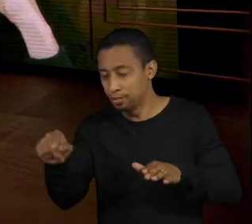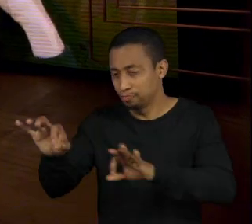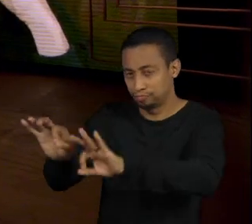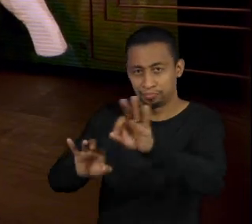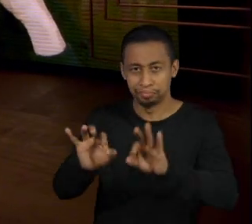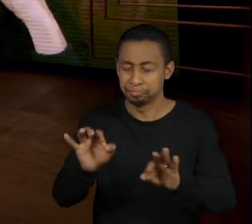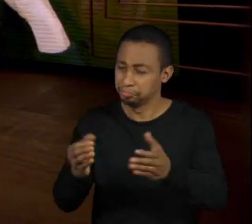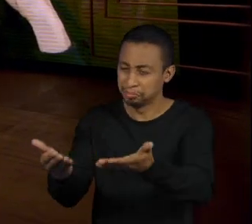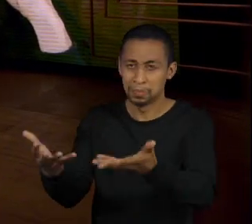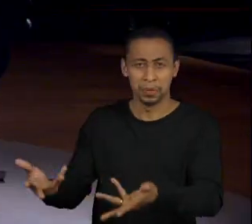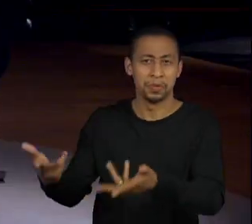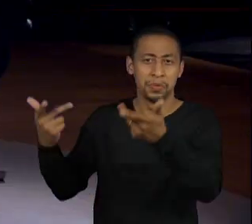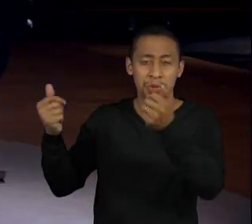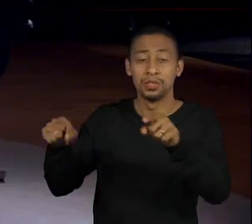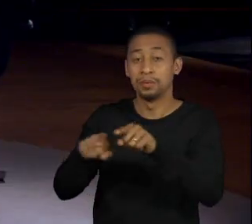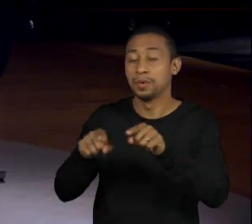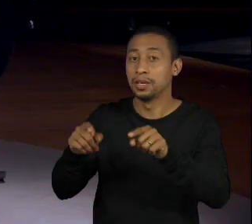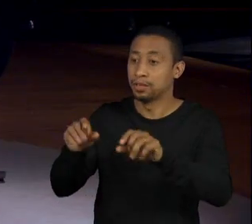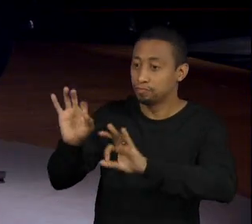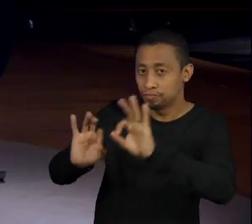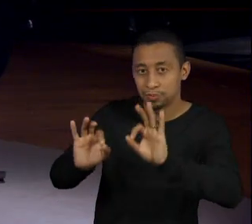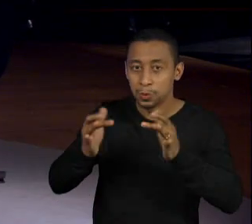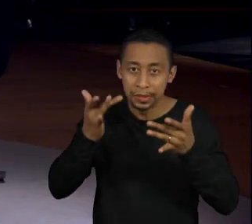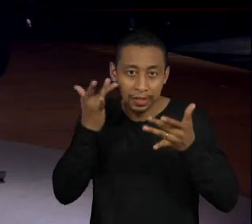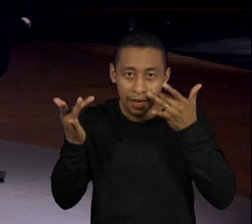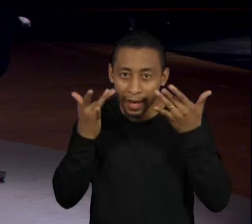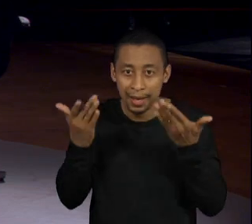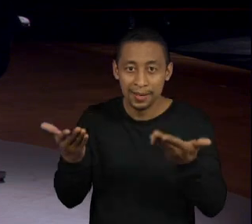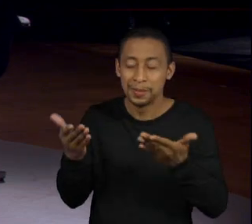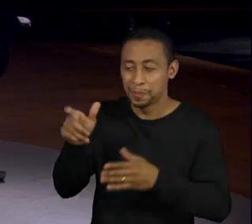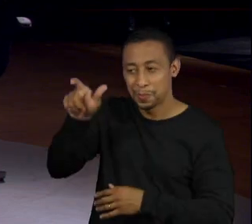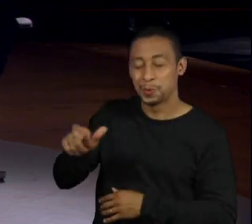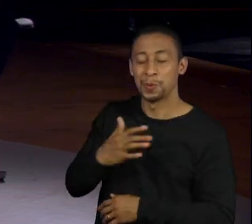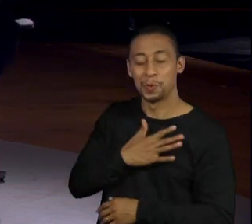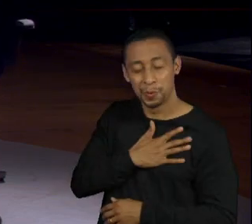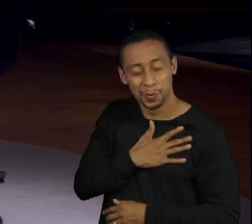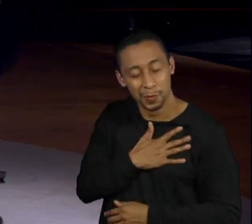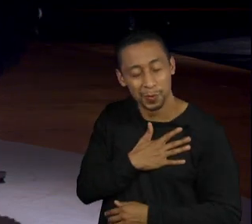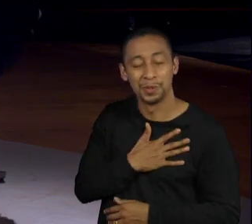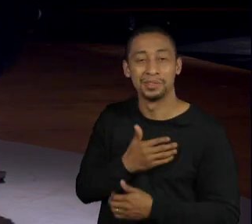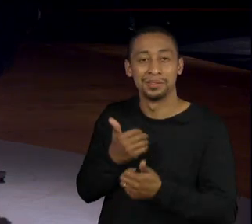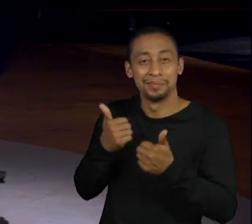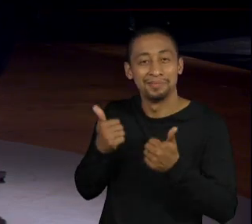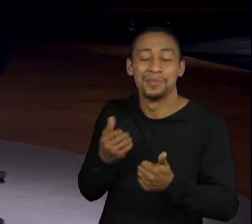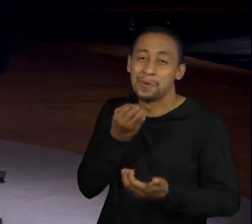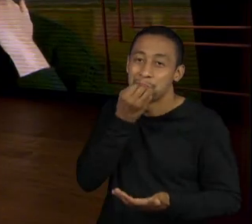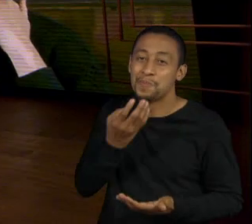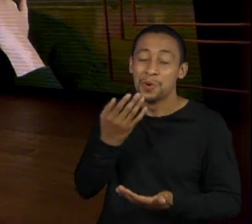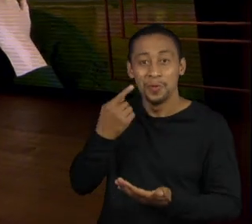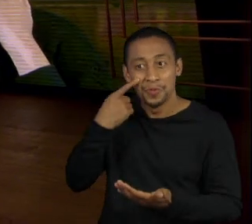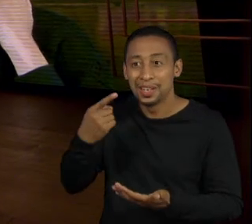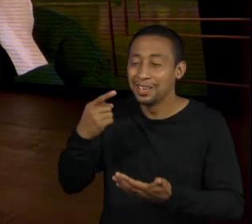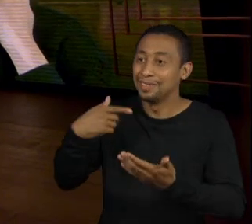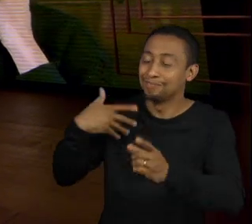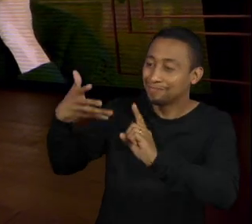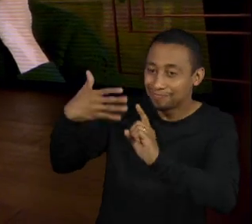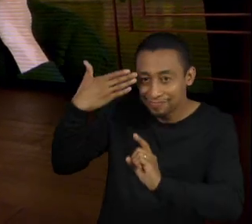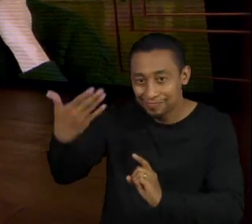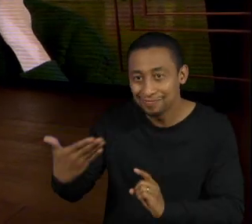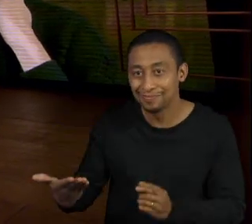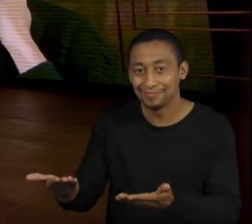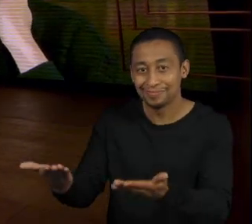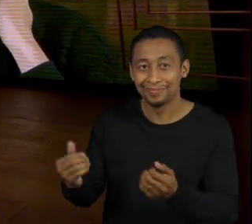maravilhosos, produtor também de teatro. É uma pessoa que eu gosto muito. Muito bom ter o depoimento dele aqui. Muito bem,